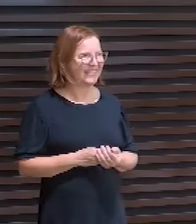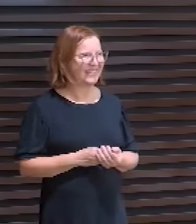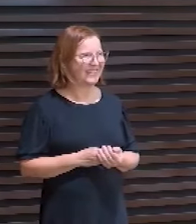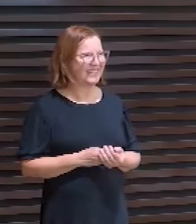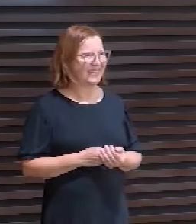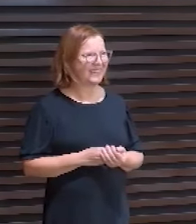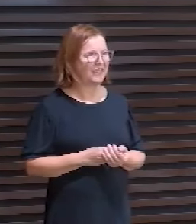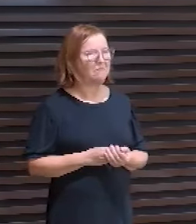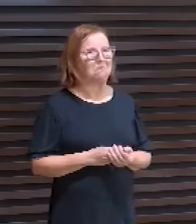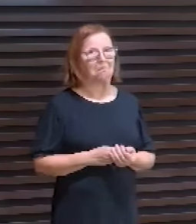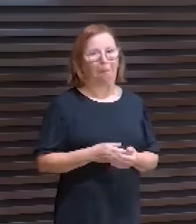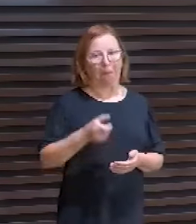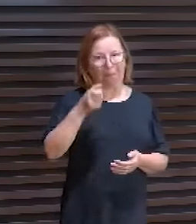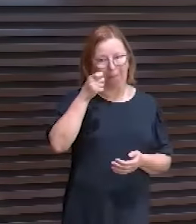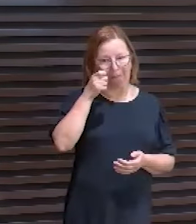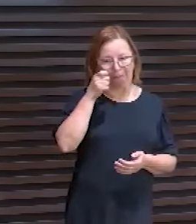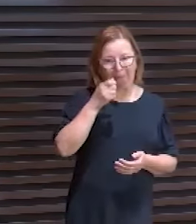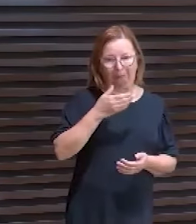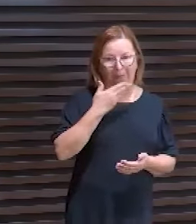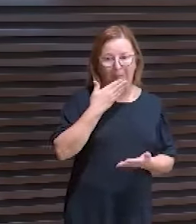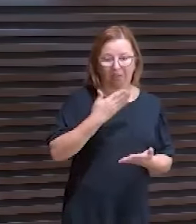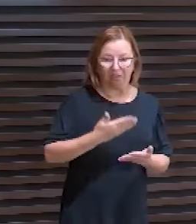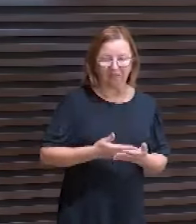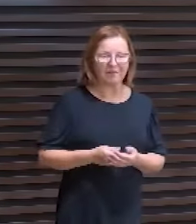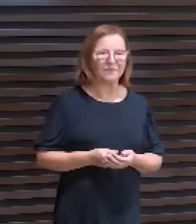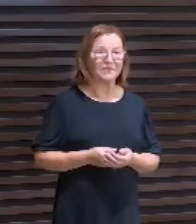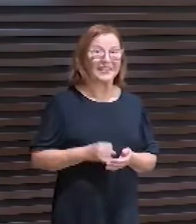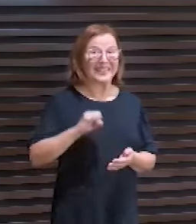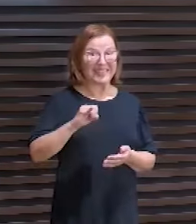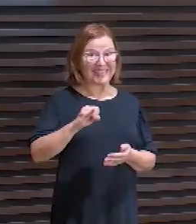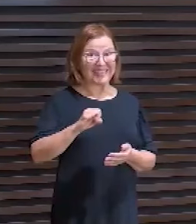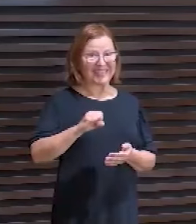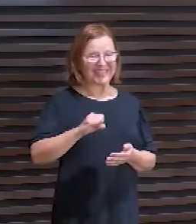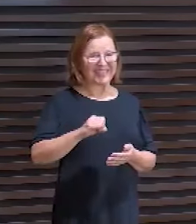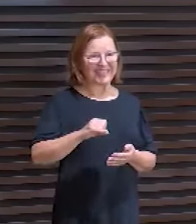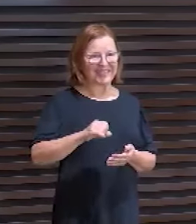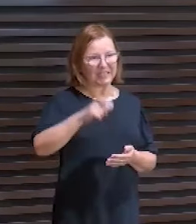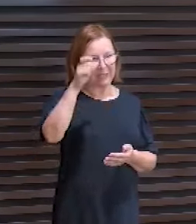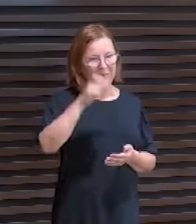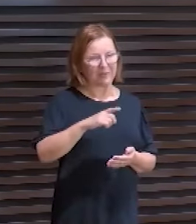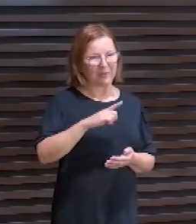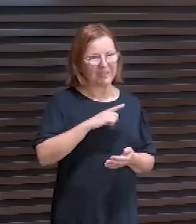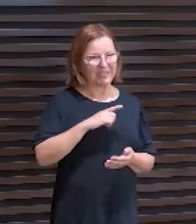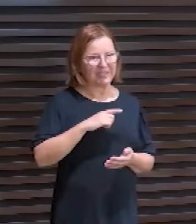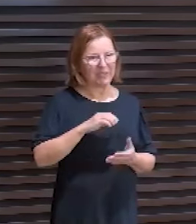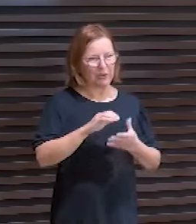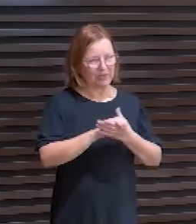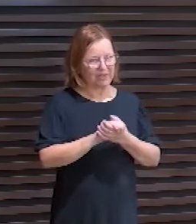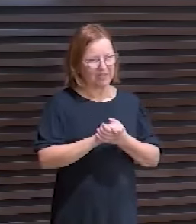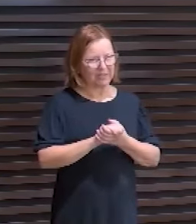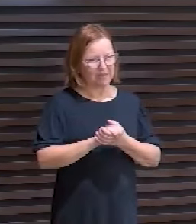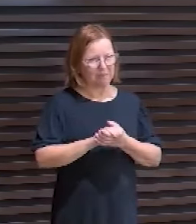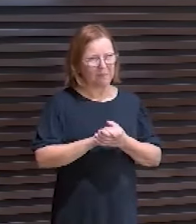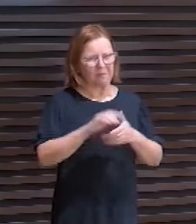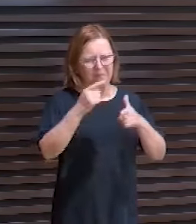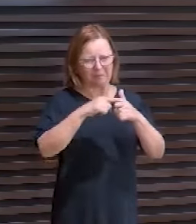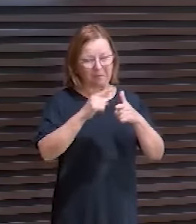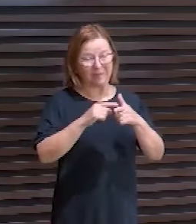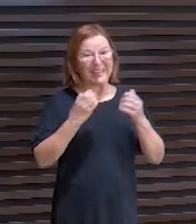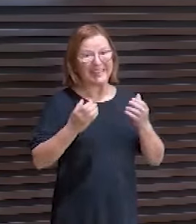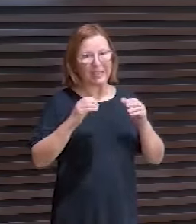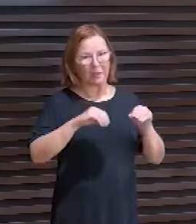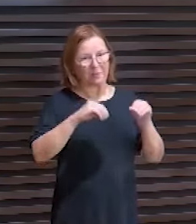impressionante né Vamos repetir se alguém tem um casamento sofrível e quer mudança em primeiro